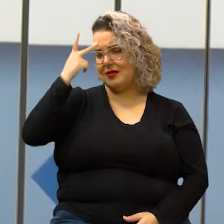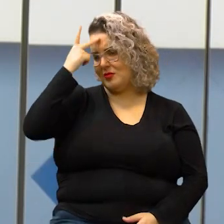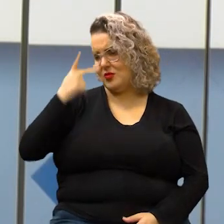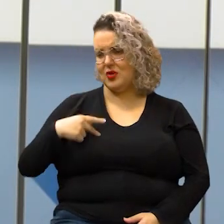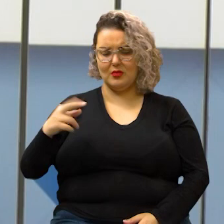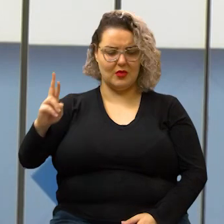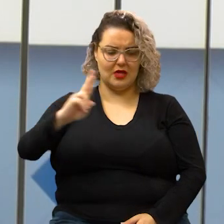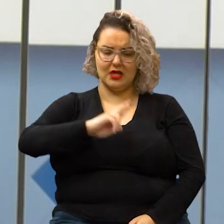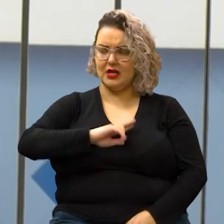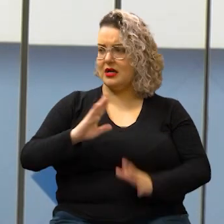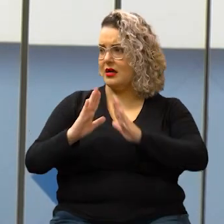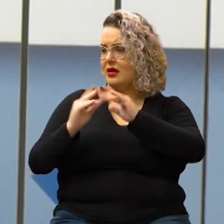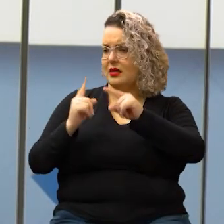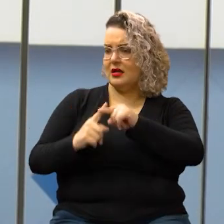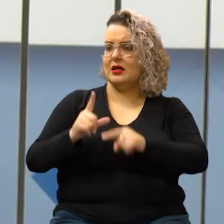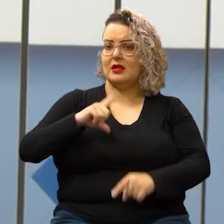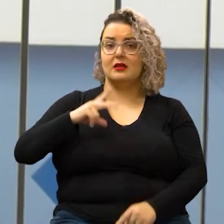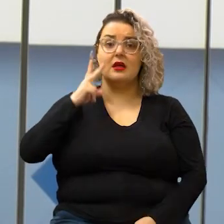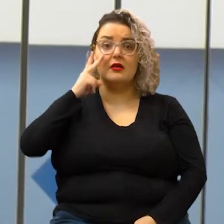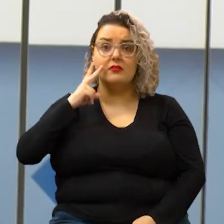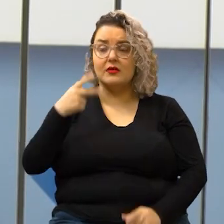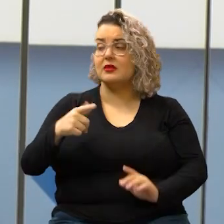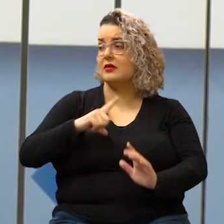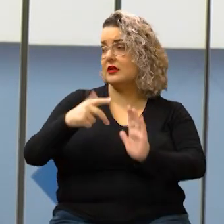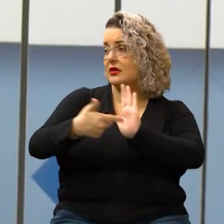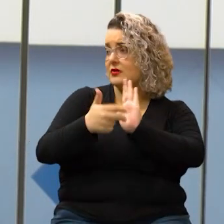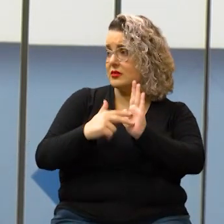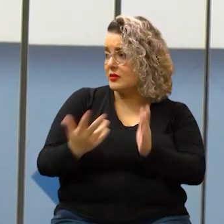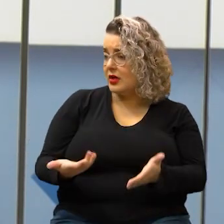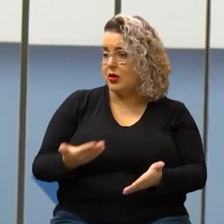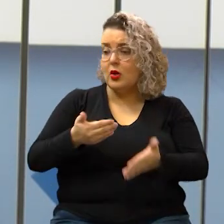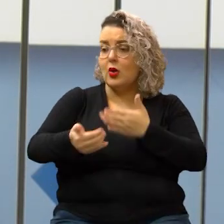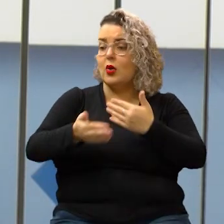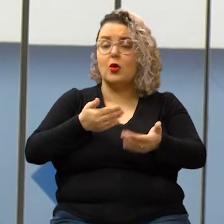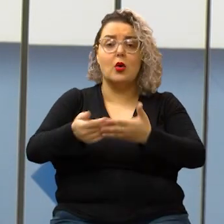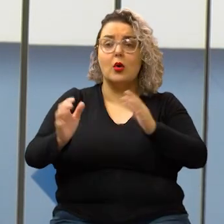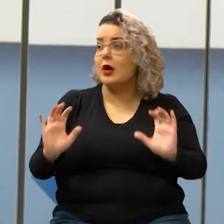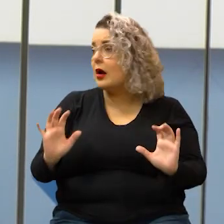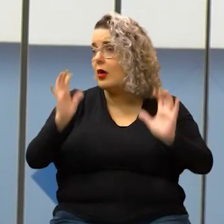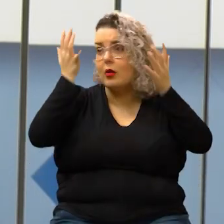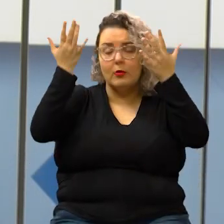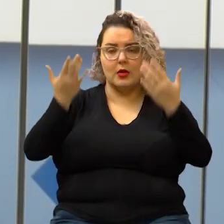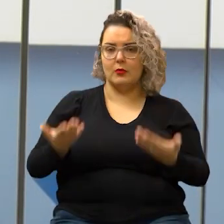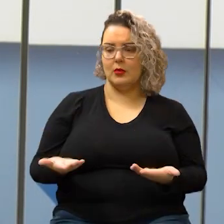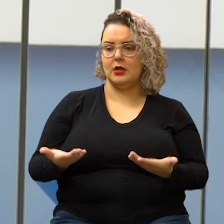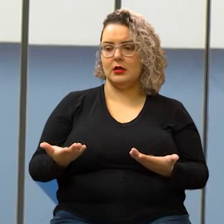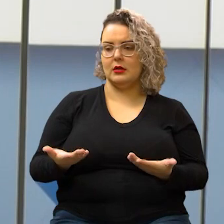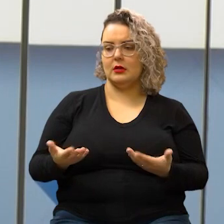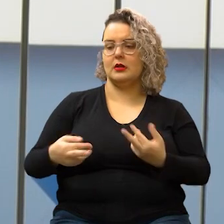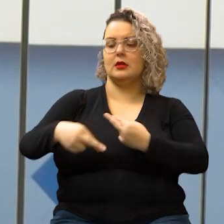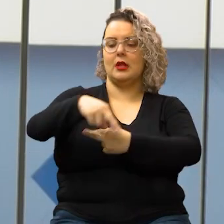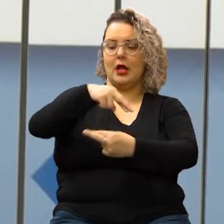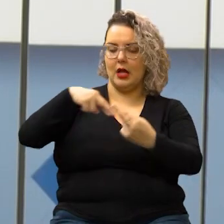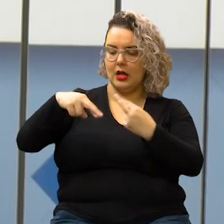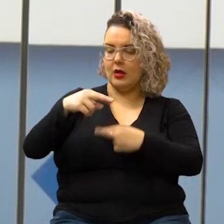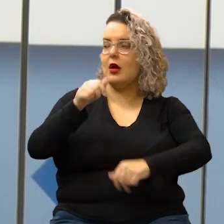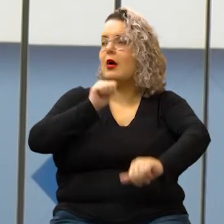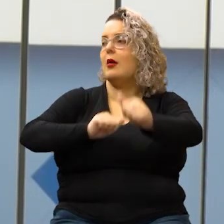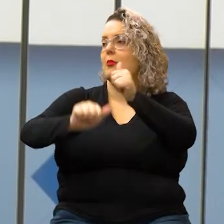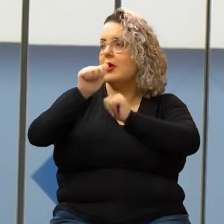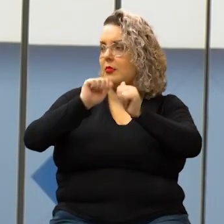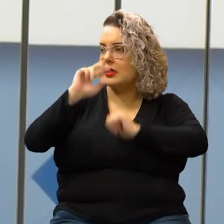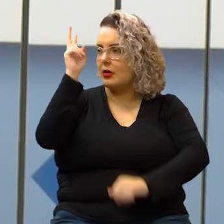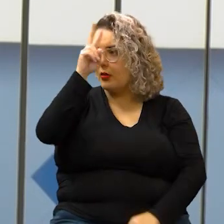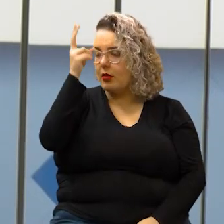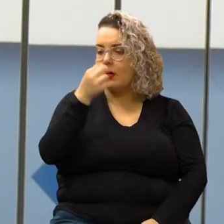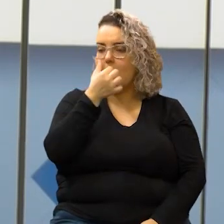própria igreja, tem o vinho que tem o seu significado. Hoje, qualquer comemoração está relacionada à bebida alcoólica.